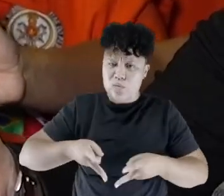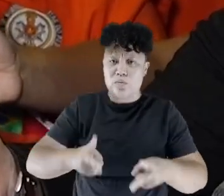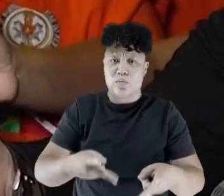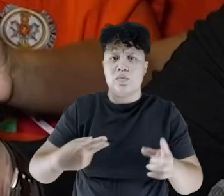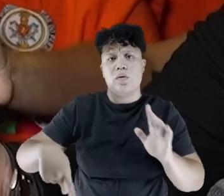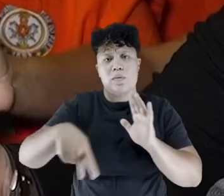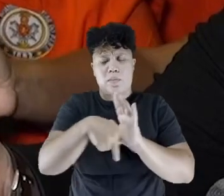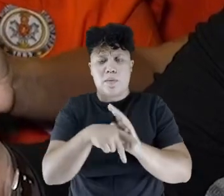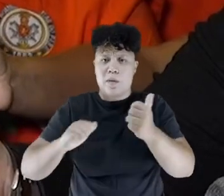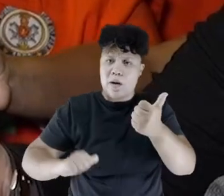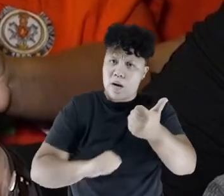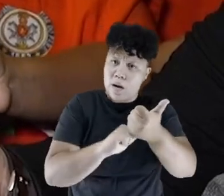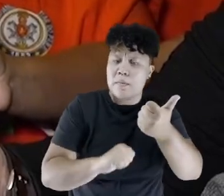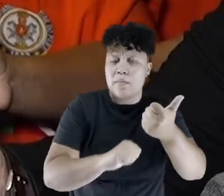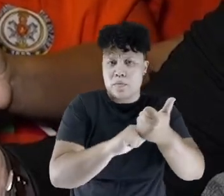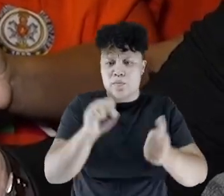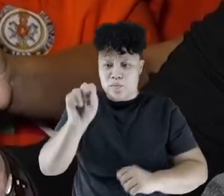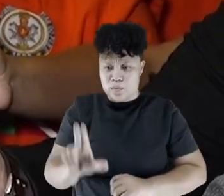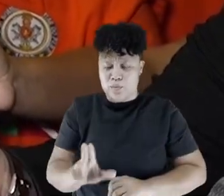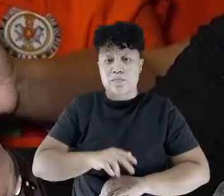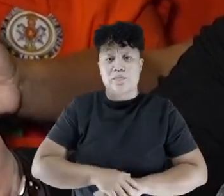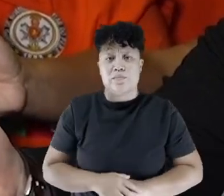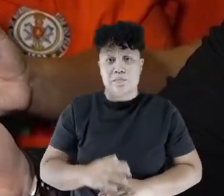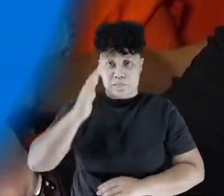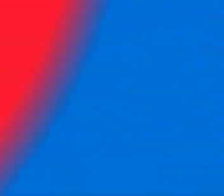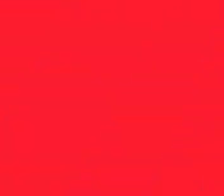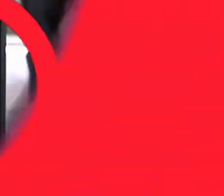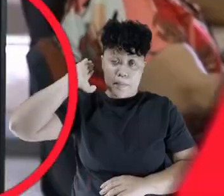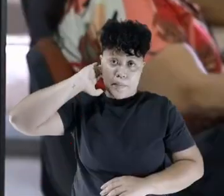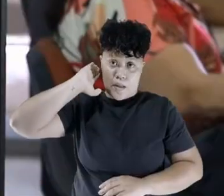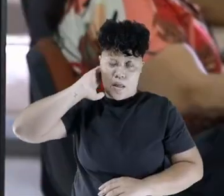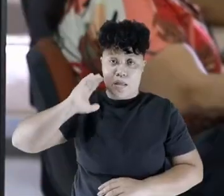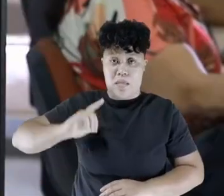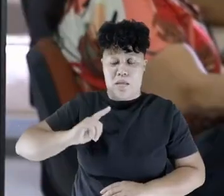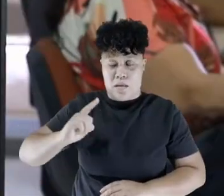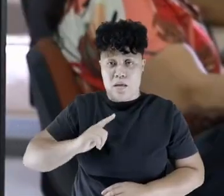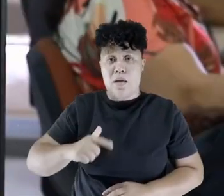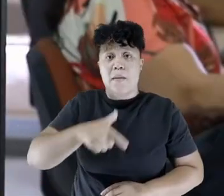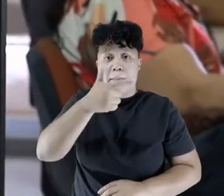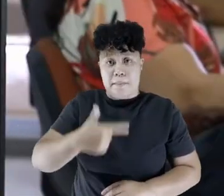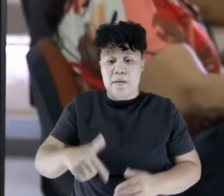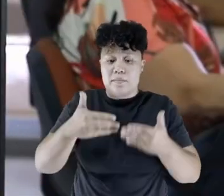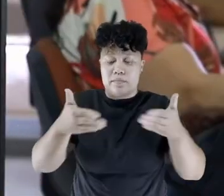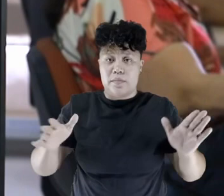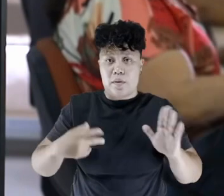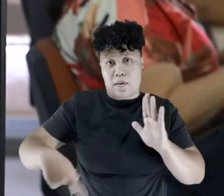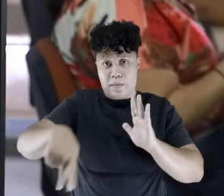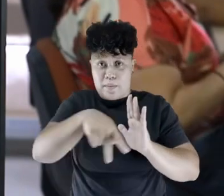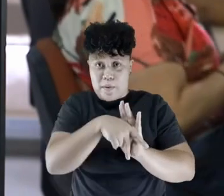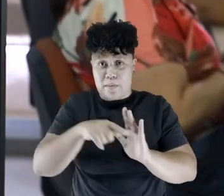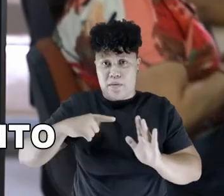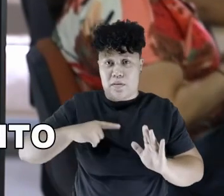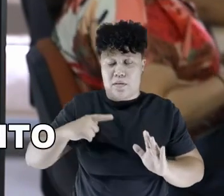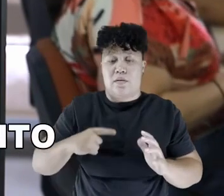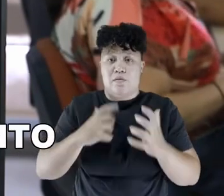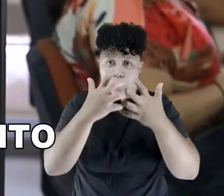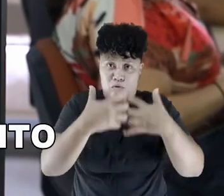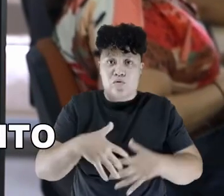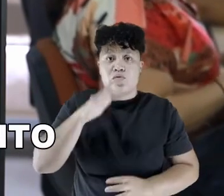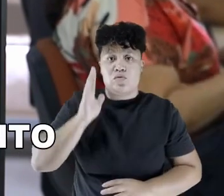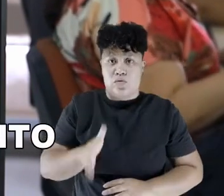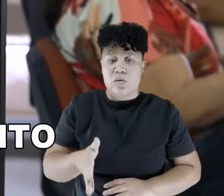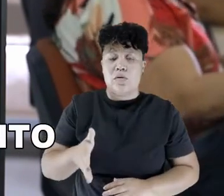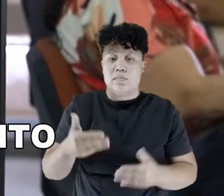iremos descansar na ajuda ao povo gaúcho. Belém recebeu o mais moderno pronto-socorro do Brasil. O complexo